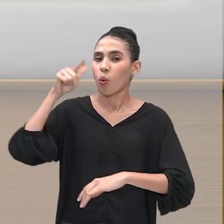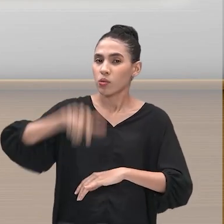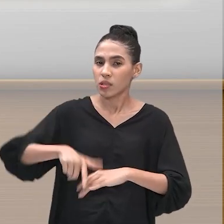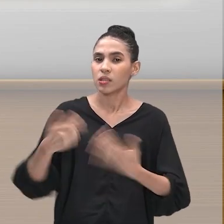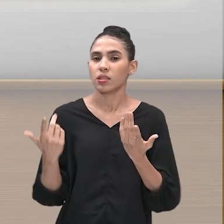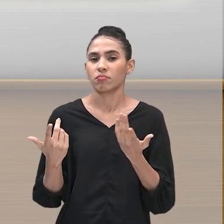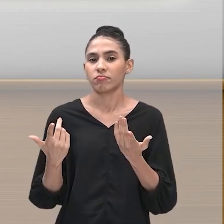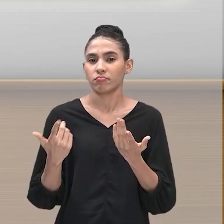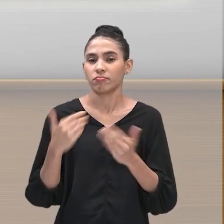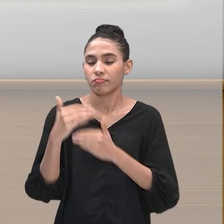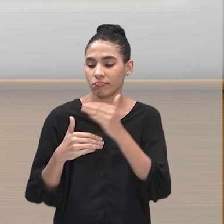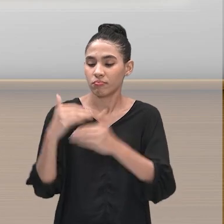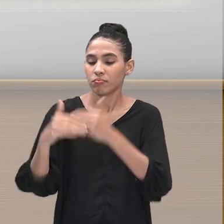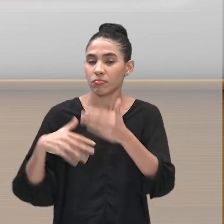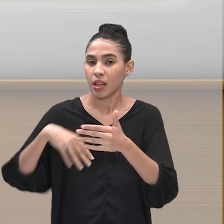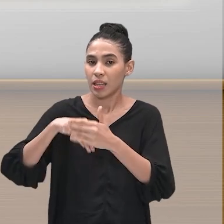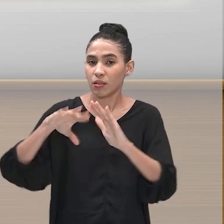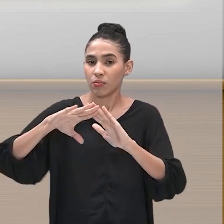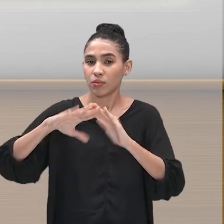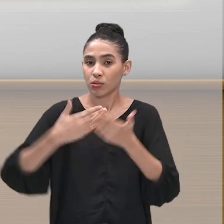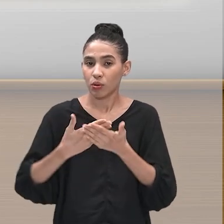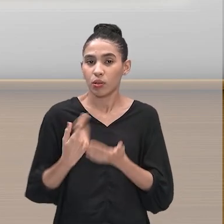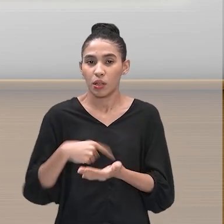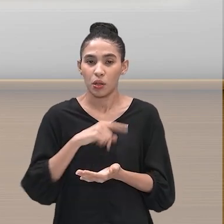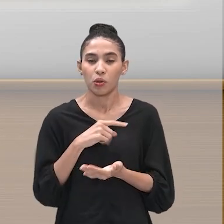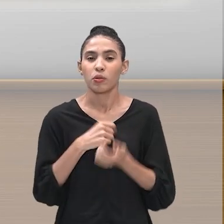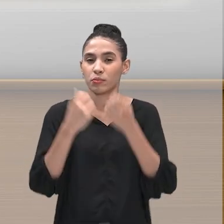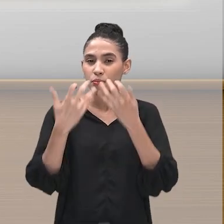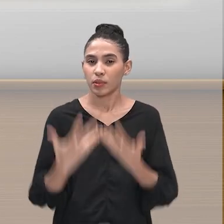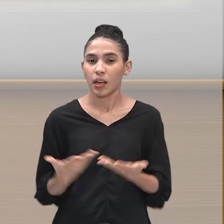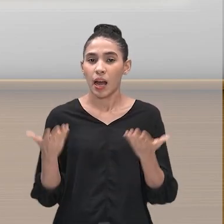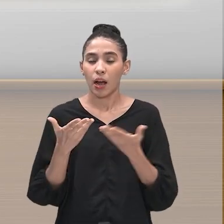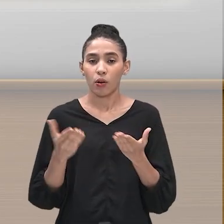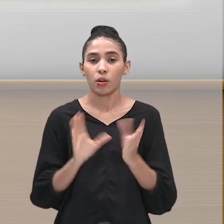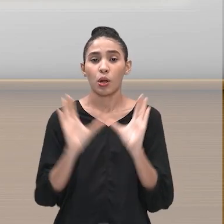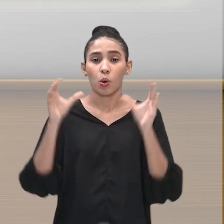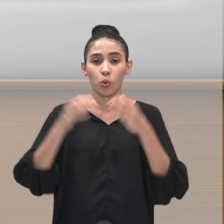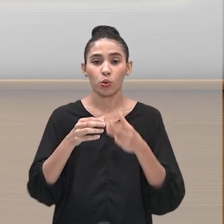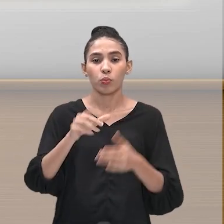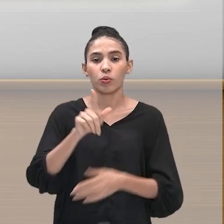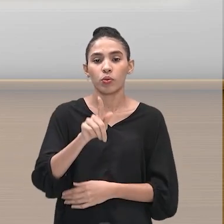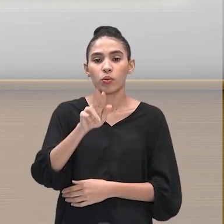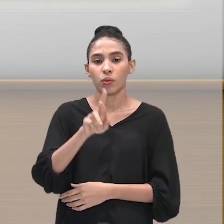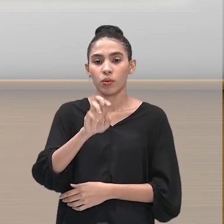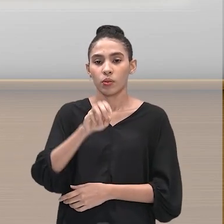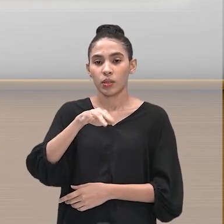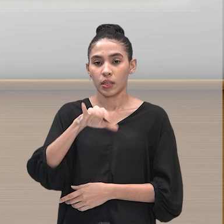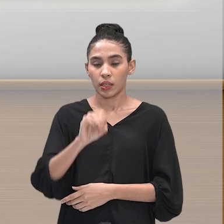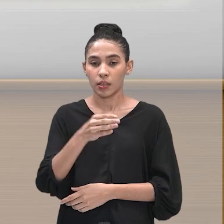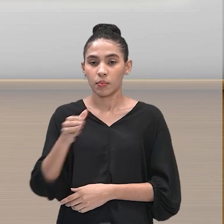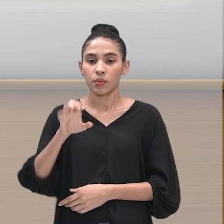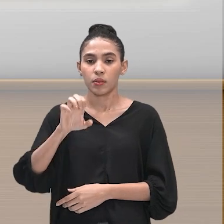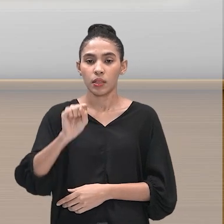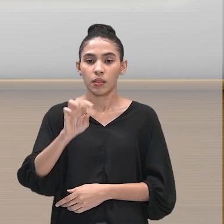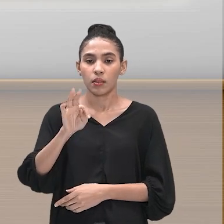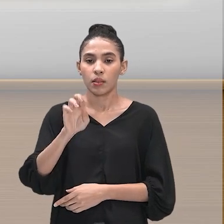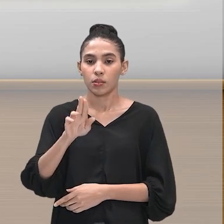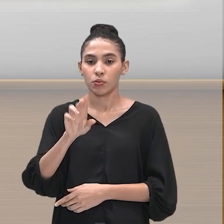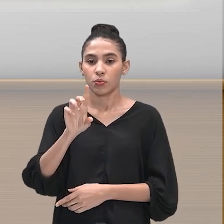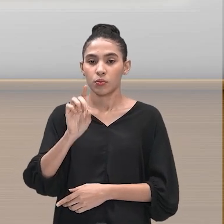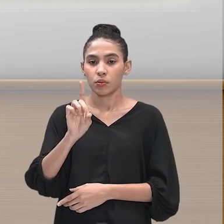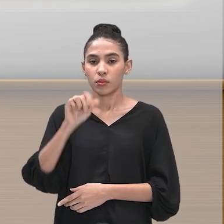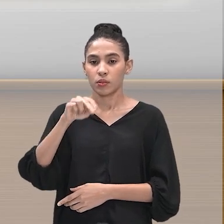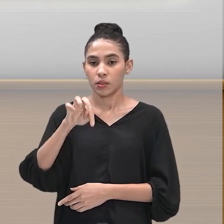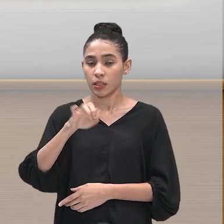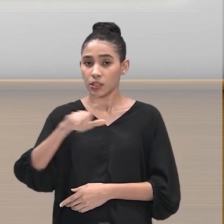esse protagonismo aí dentro da sua escola, nós vamos falar do Grêmio Estudantil, que é uma forma de protagonizar, né,